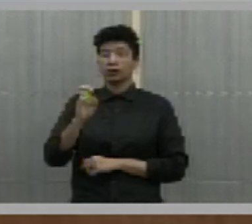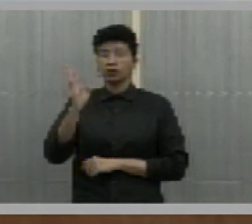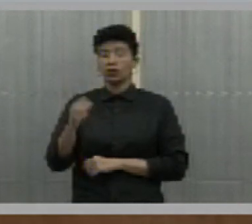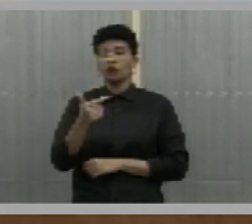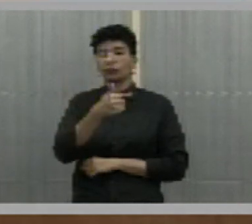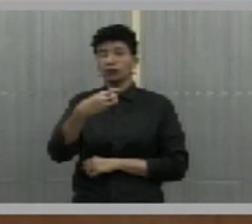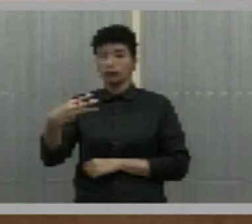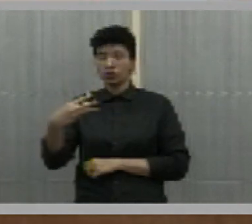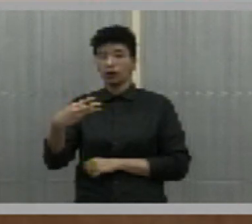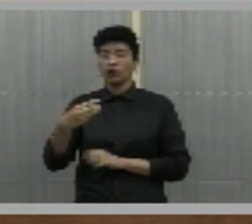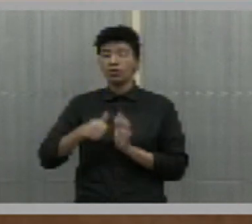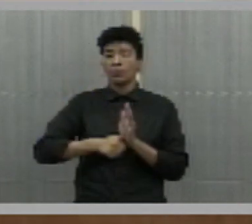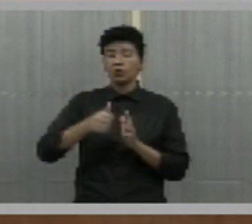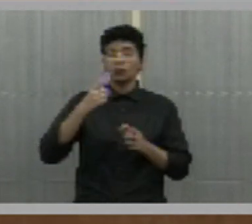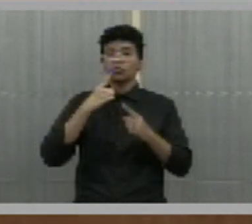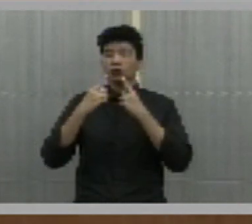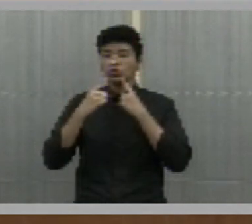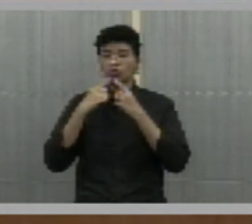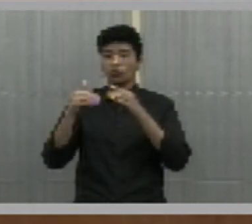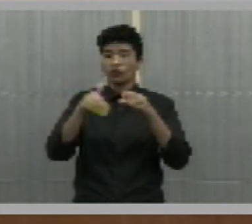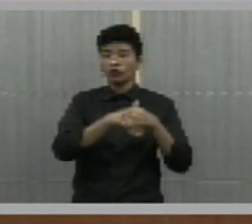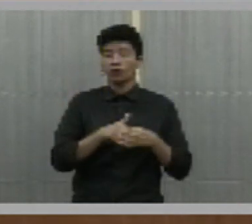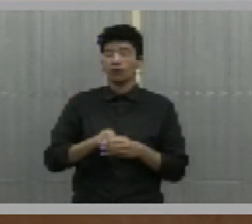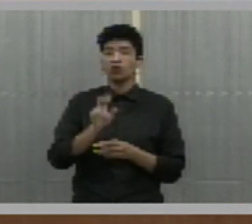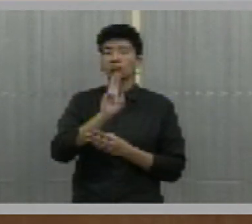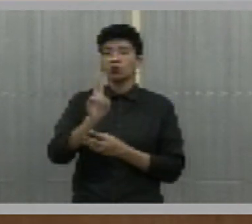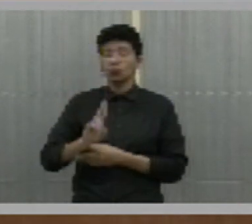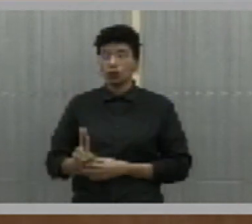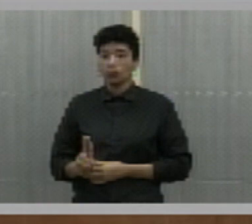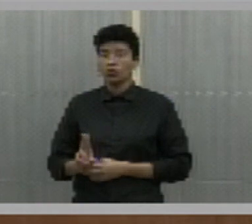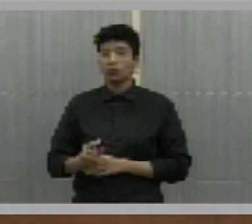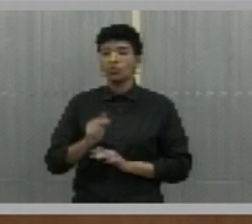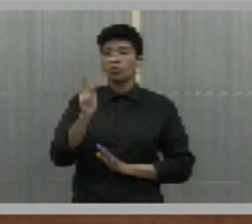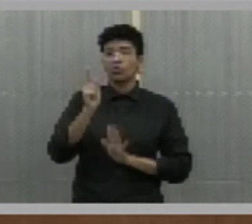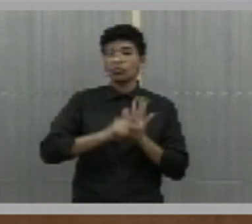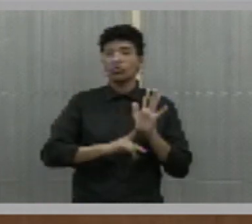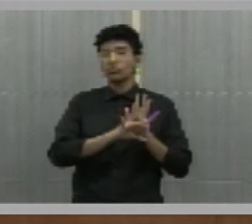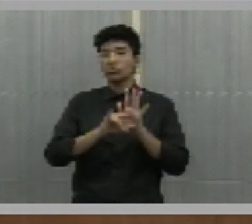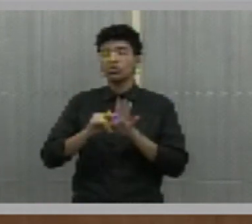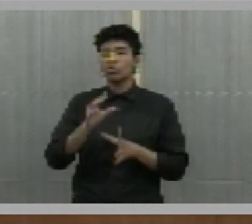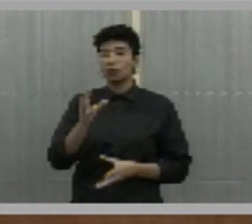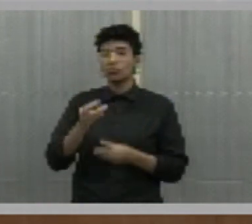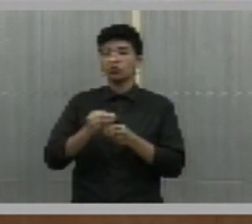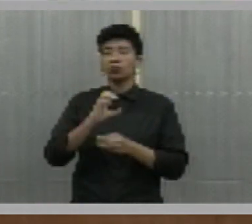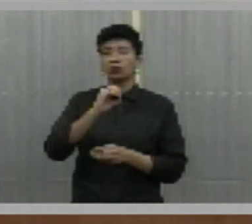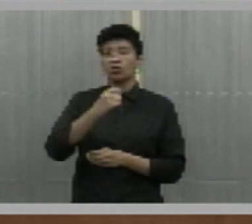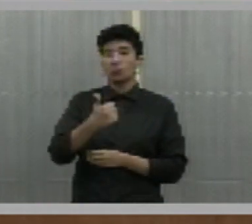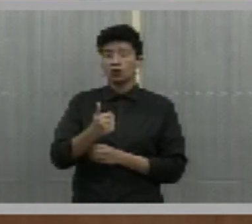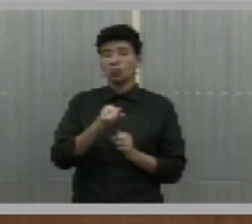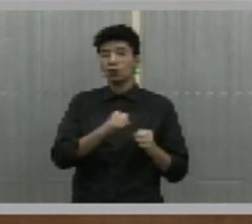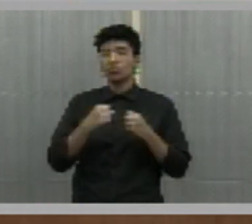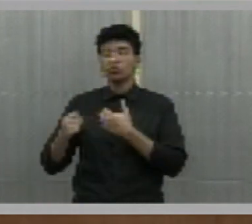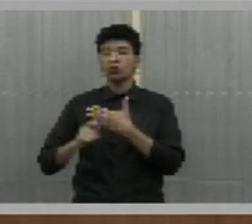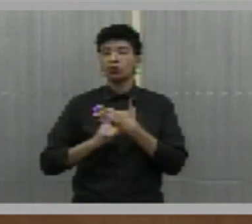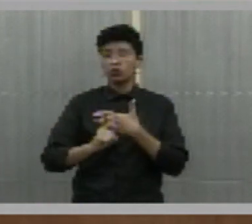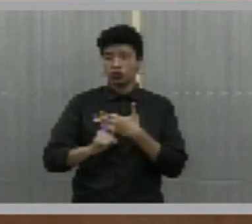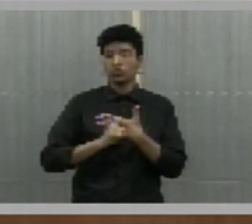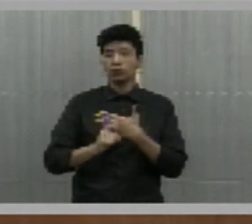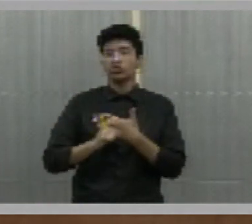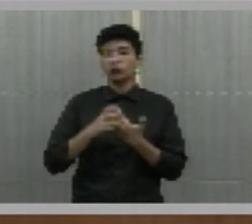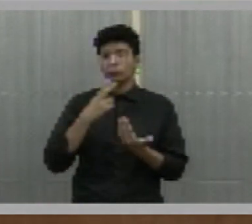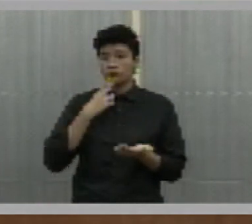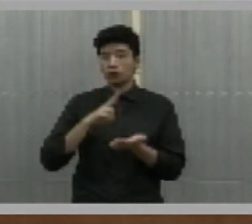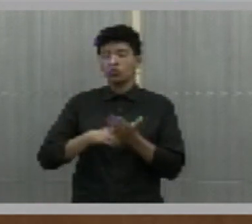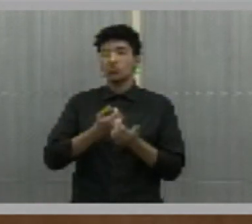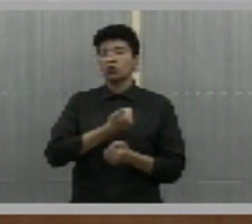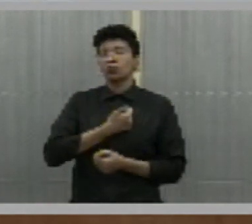L29.985/23. Primeira discussão e votação nominal. Projeto de Lei Complementar número 01 do Poder Executivo. Mensagem